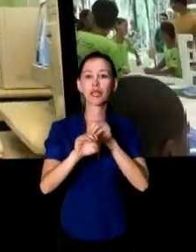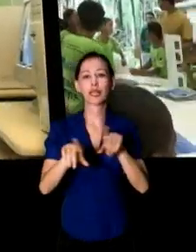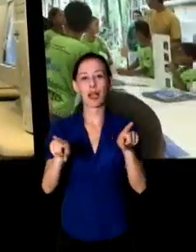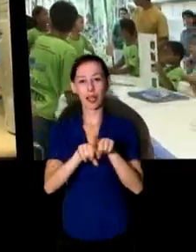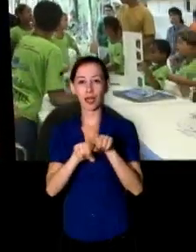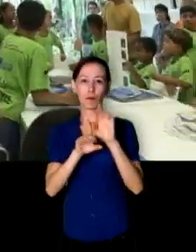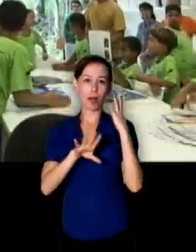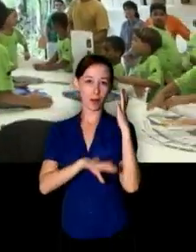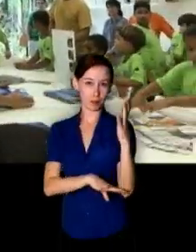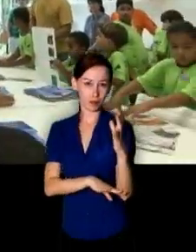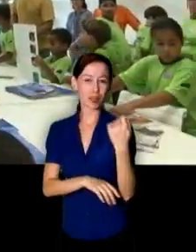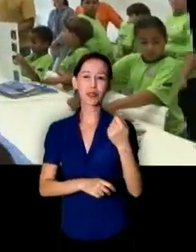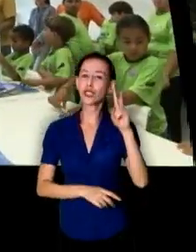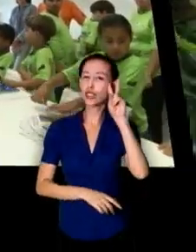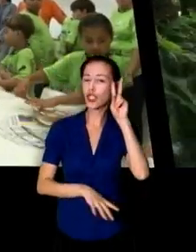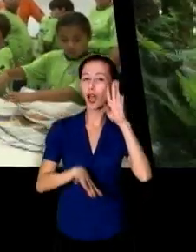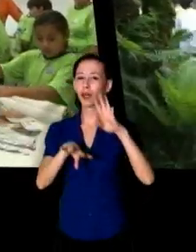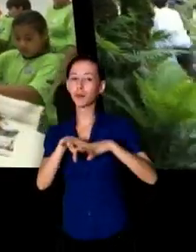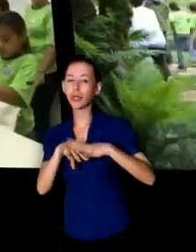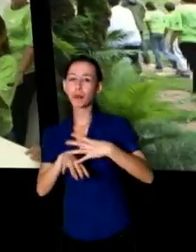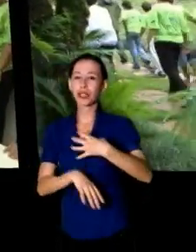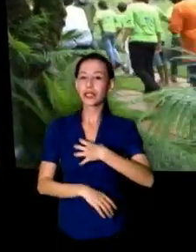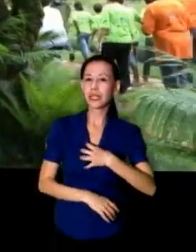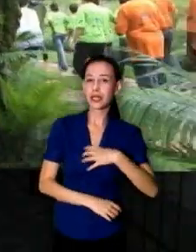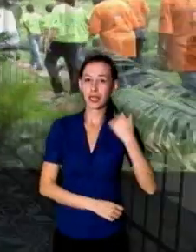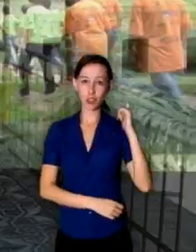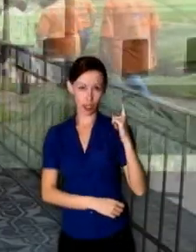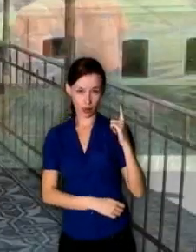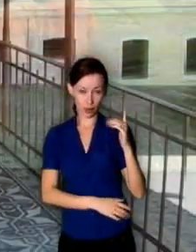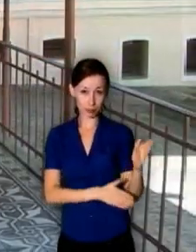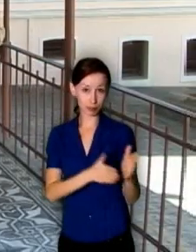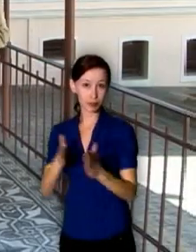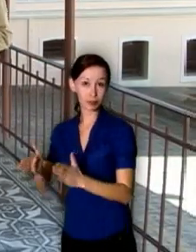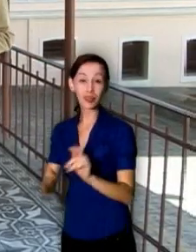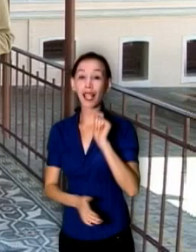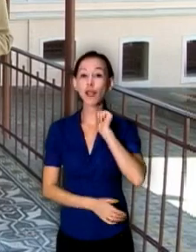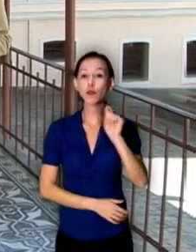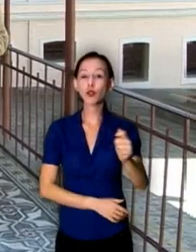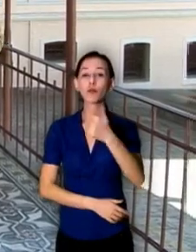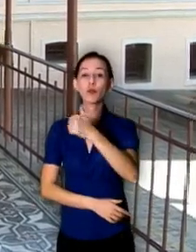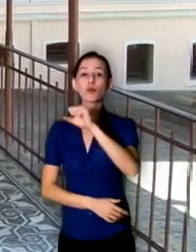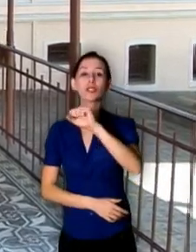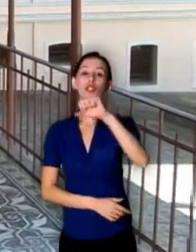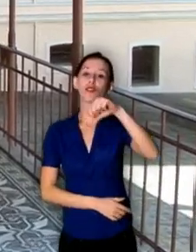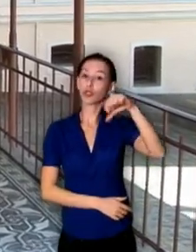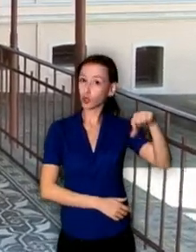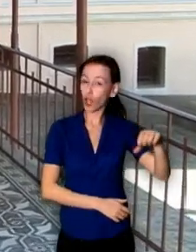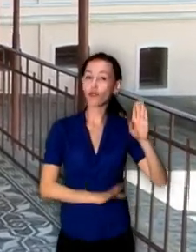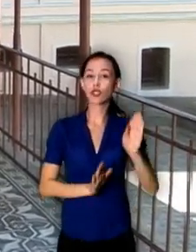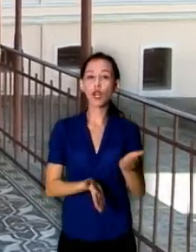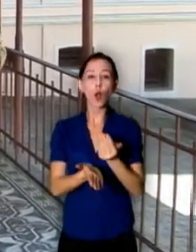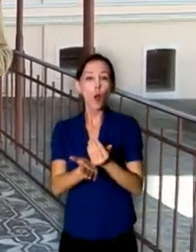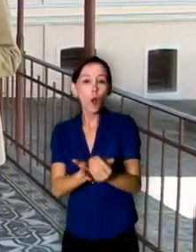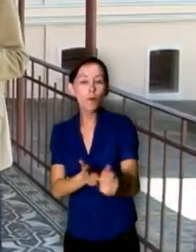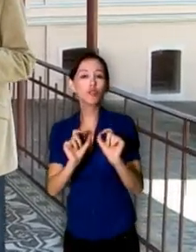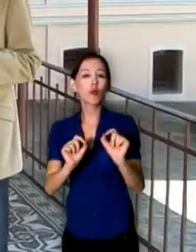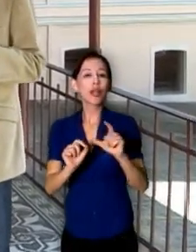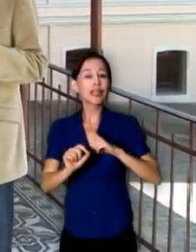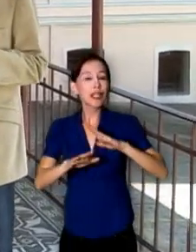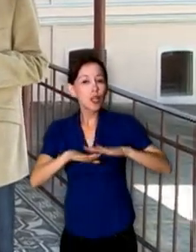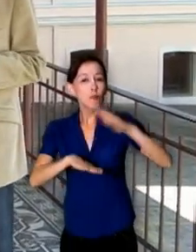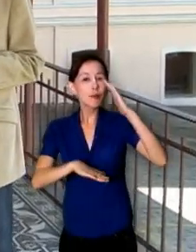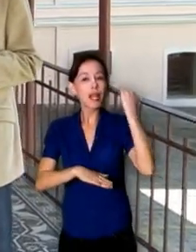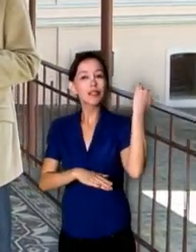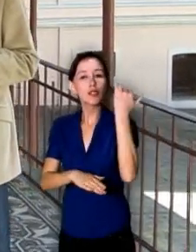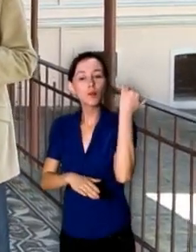história, geografia e matemática. Em abril de 1999, um novo passo no sentido de atribuir maior importância